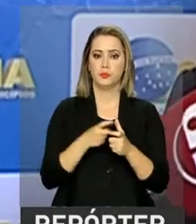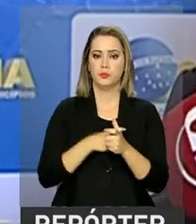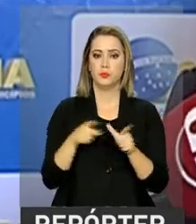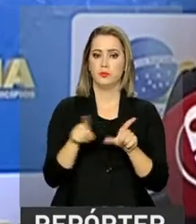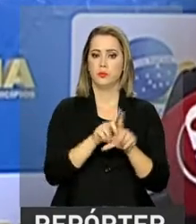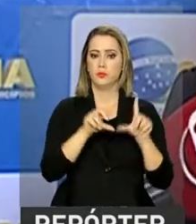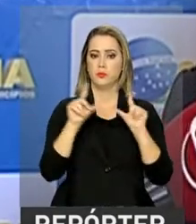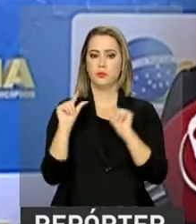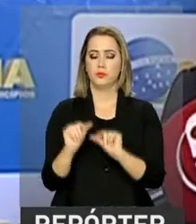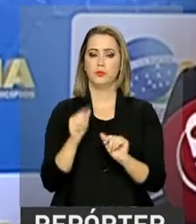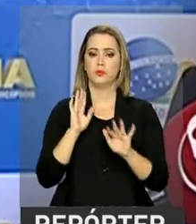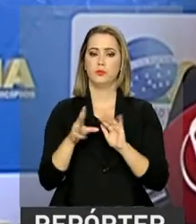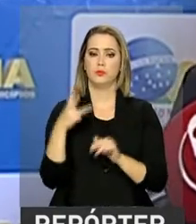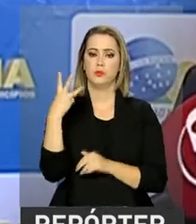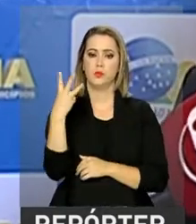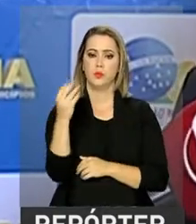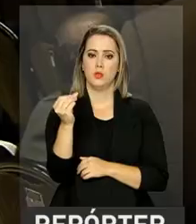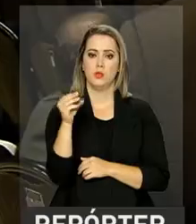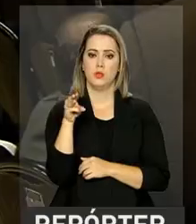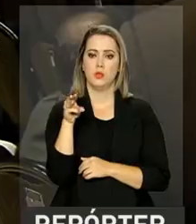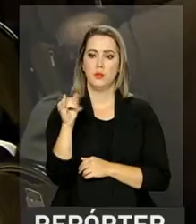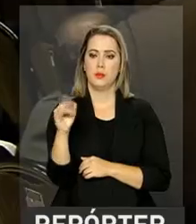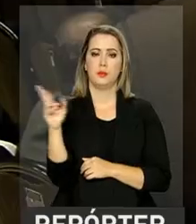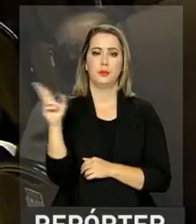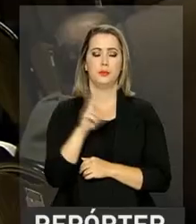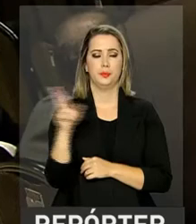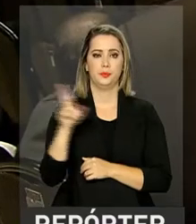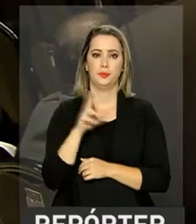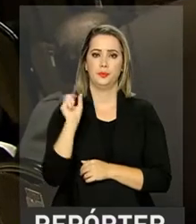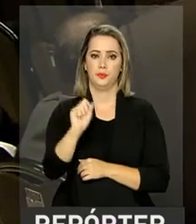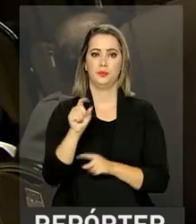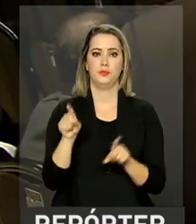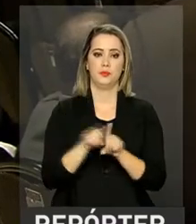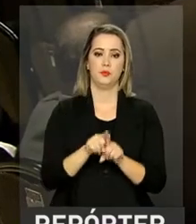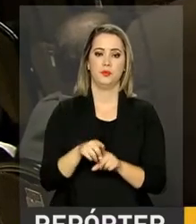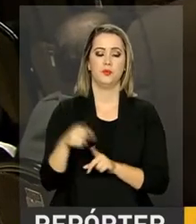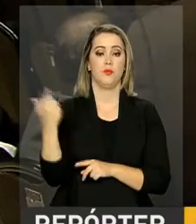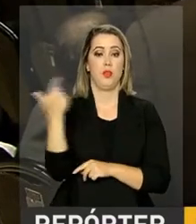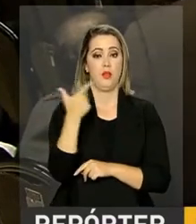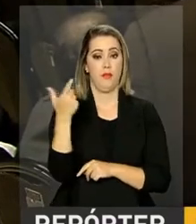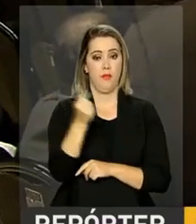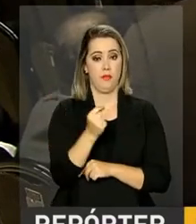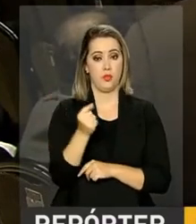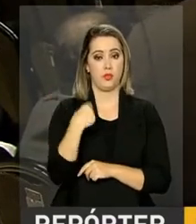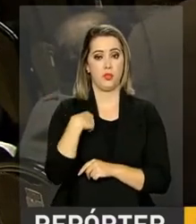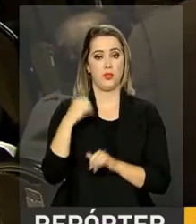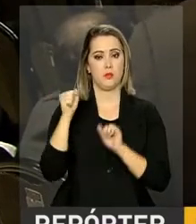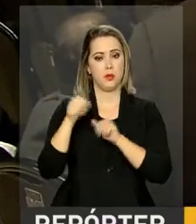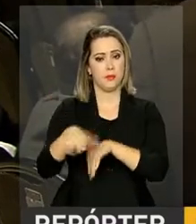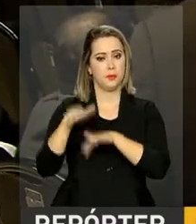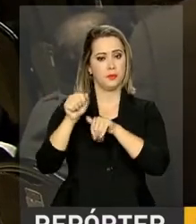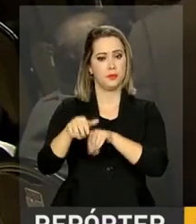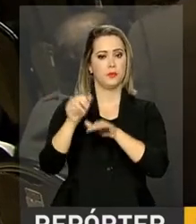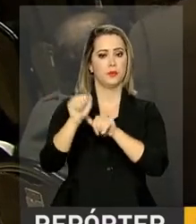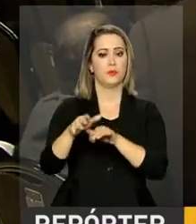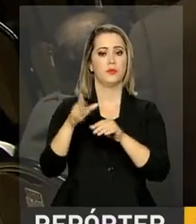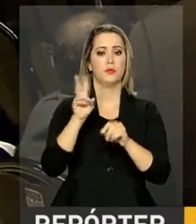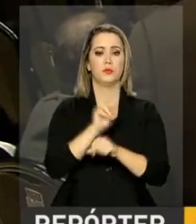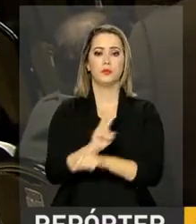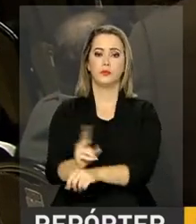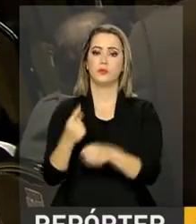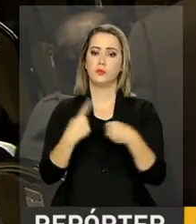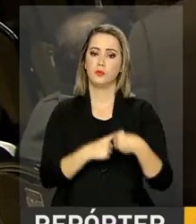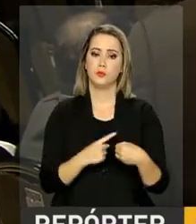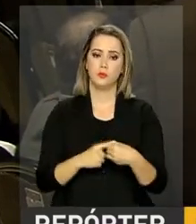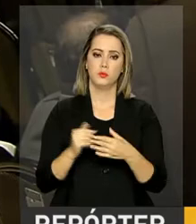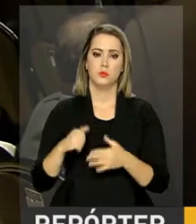admissão de em torno de 30 bilhões de reais na 20ª edição da marcha a brasília em defesa dos municípios que têm a participação